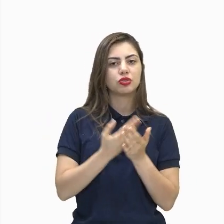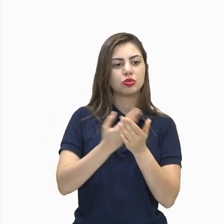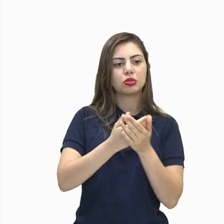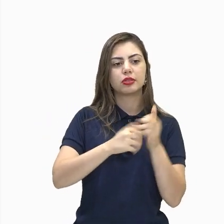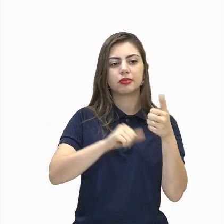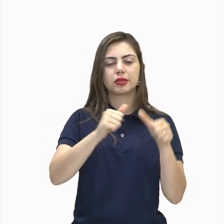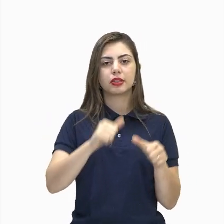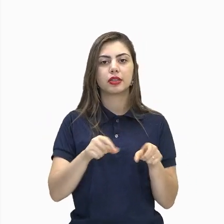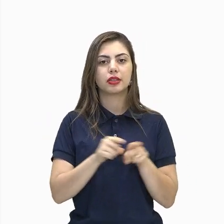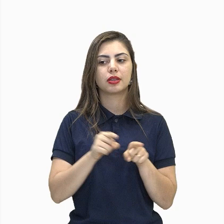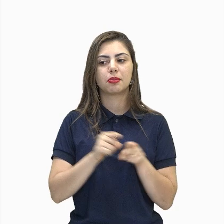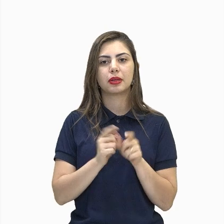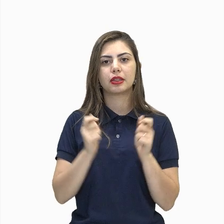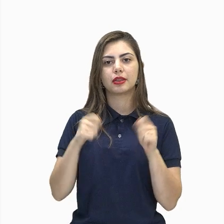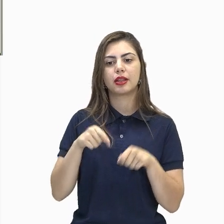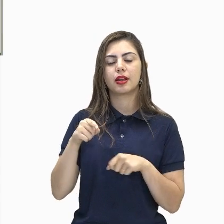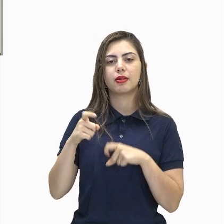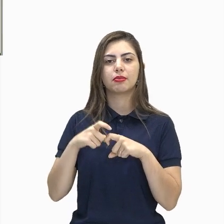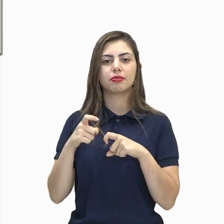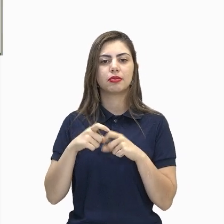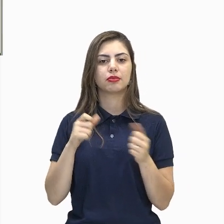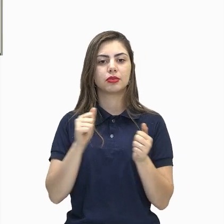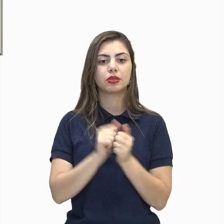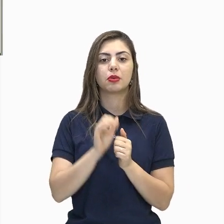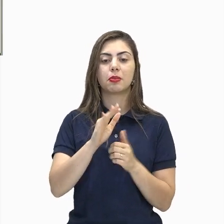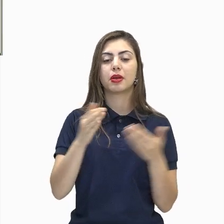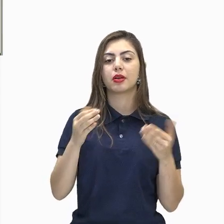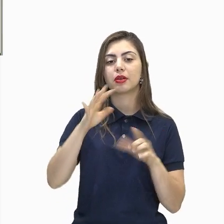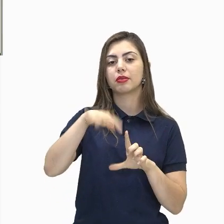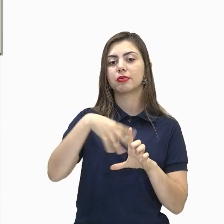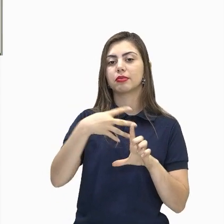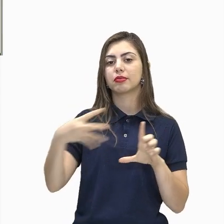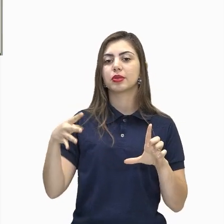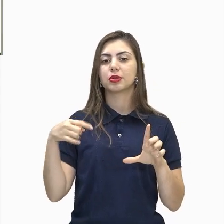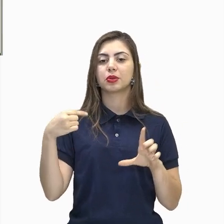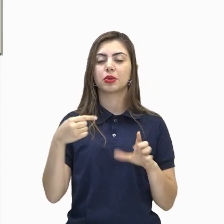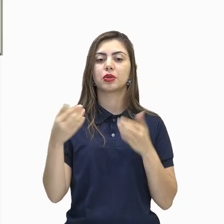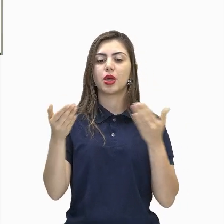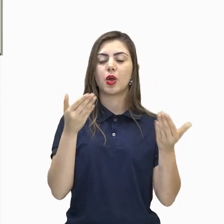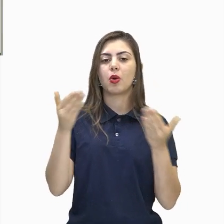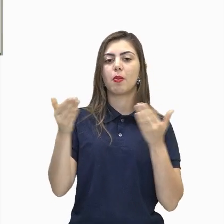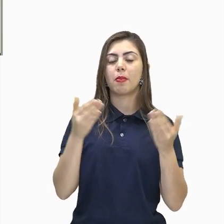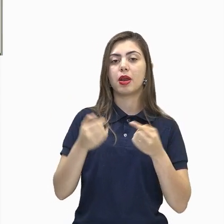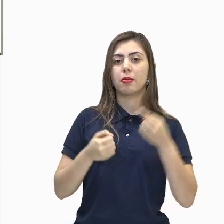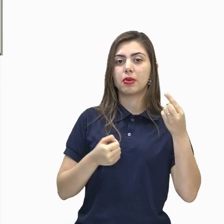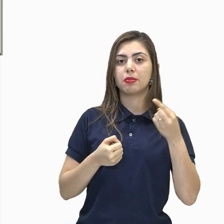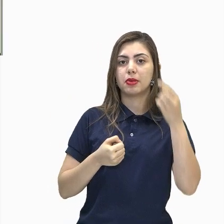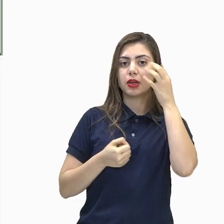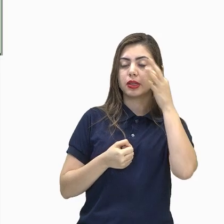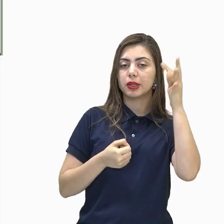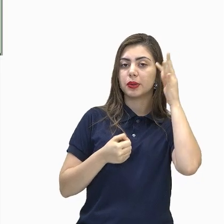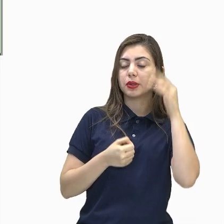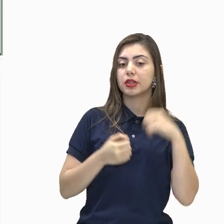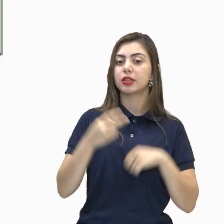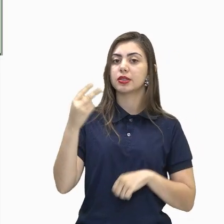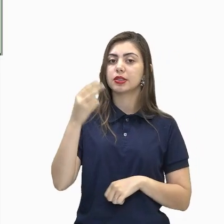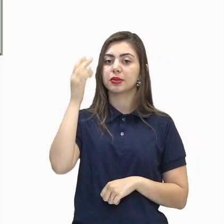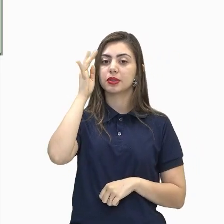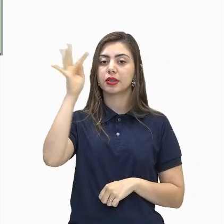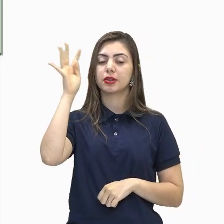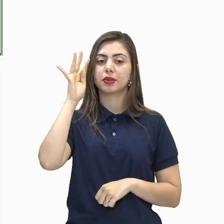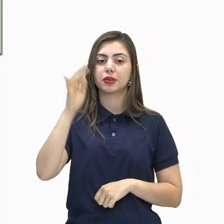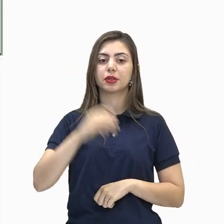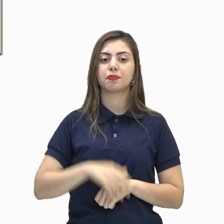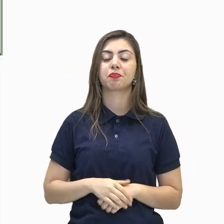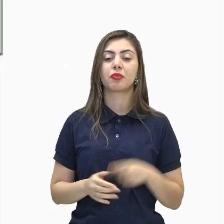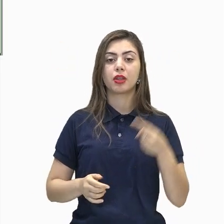aconselhamento genético. Agora nós vamos ver um quadro comparativo das diferenças entre a primeira e segunda lei de Mendel. A primeira